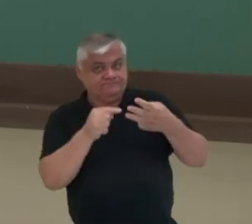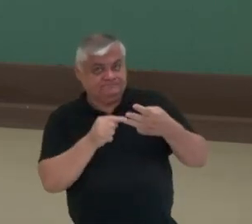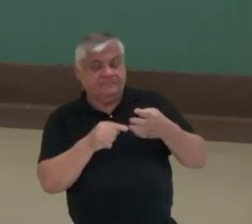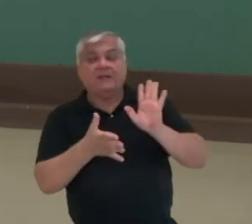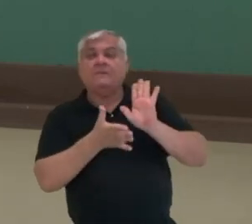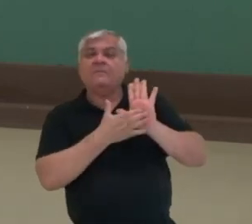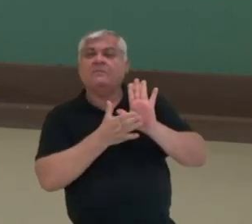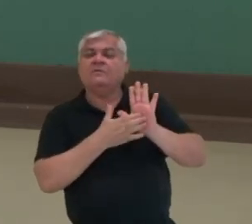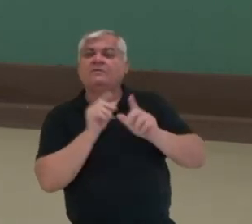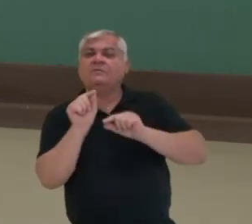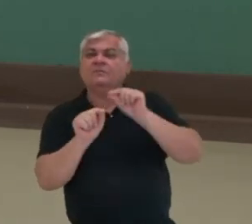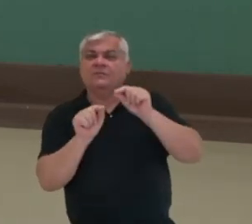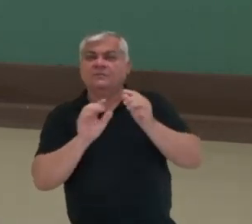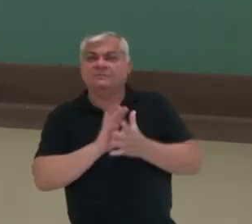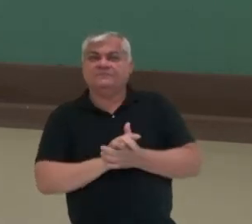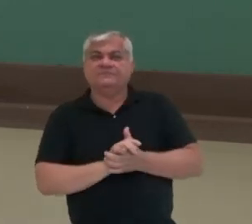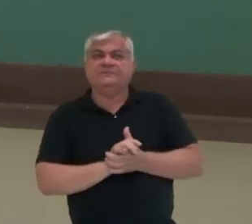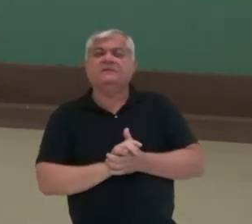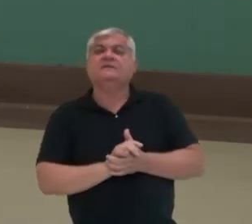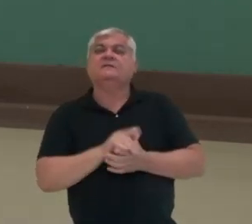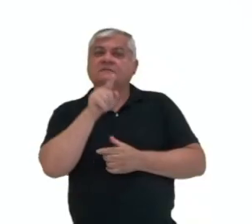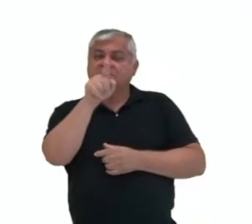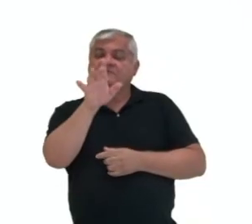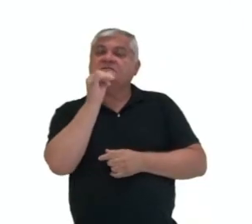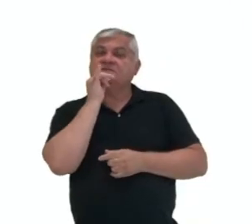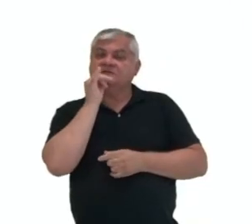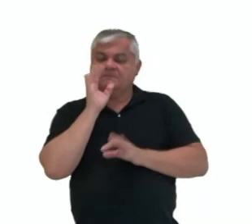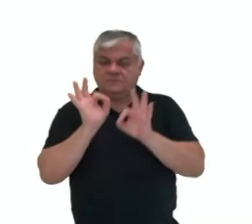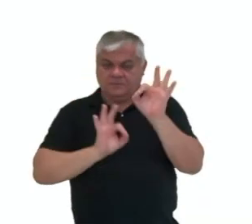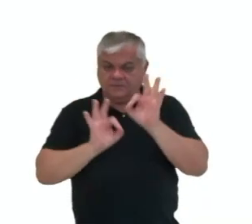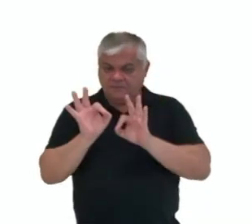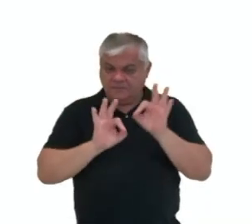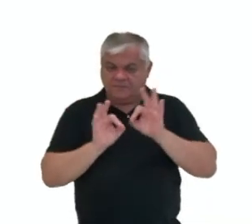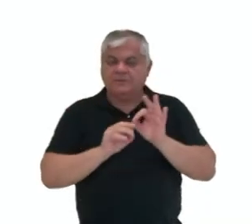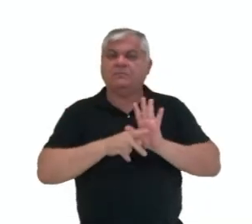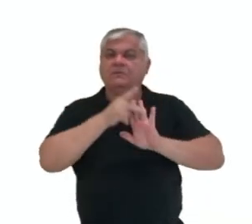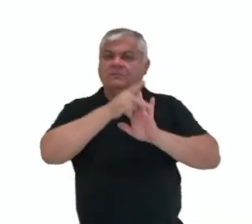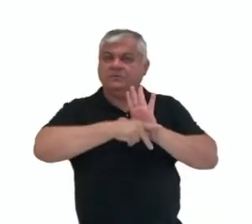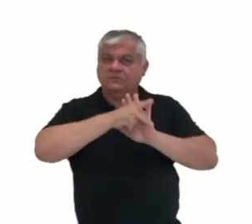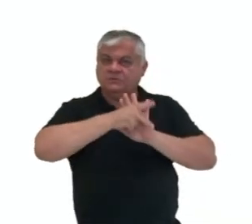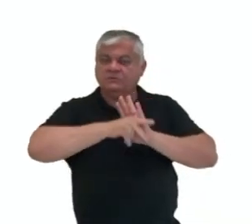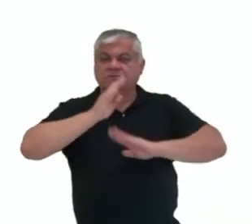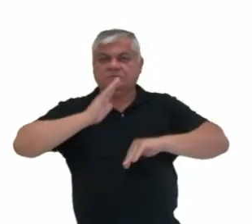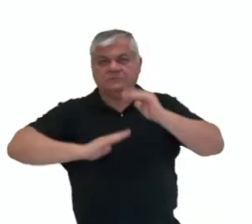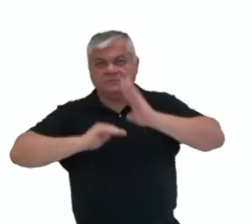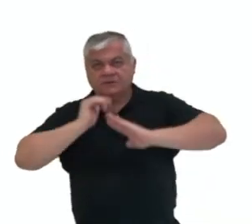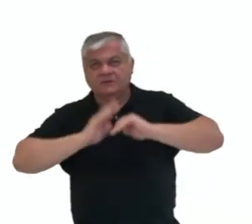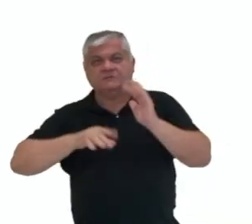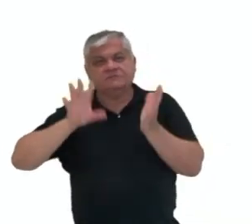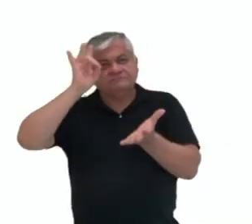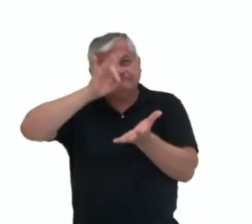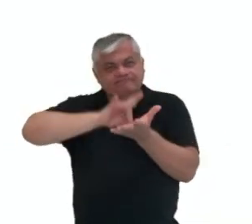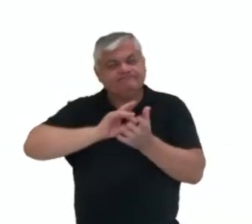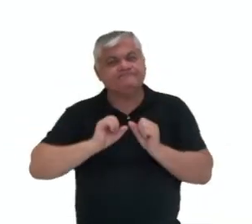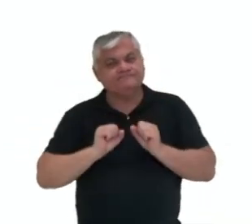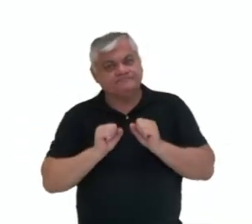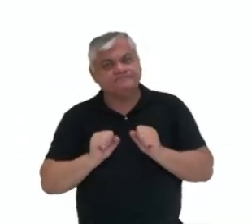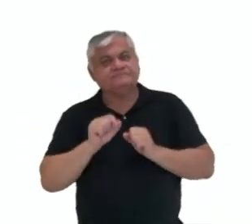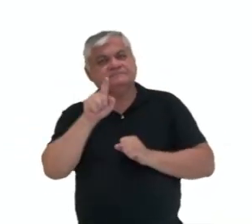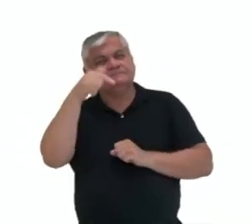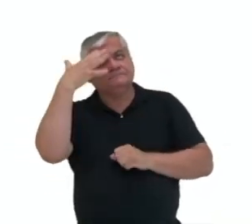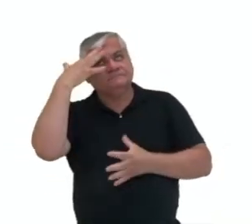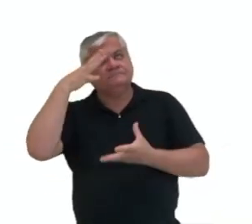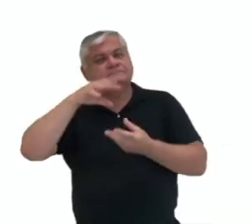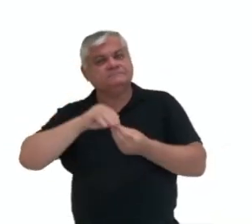feita como? Pautar-se então em projetos palpáveis, práticos e reais, que possibilitem a